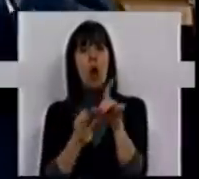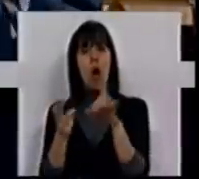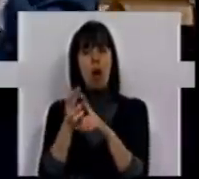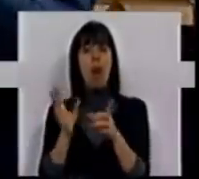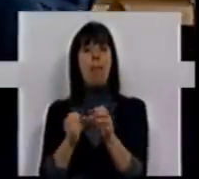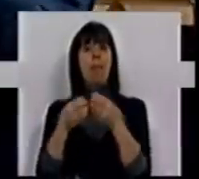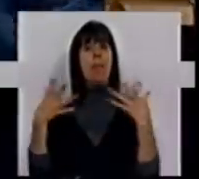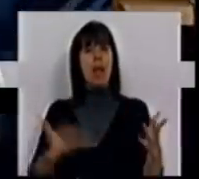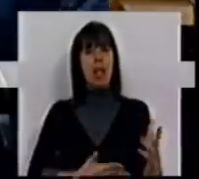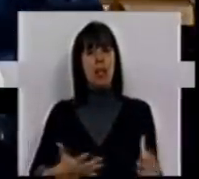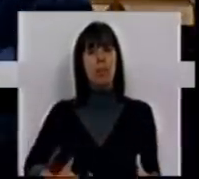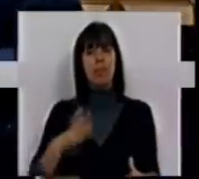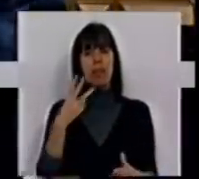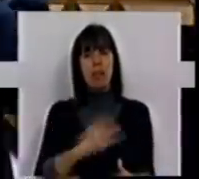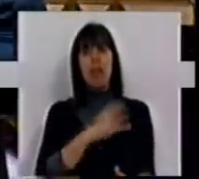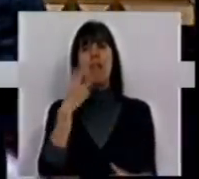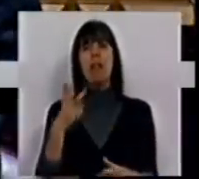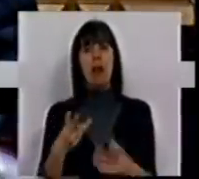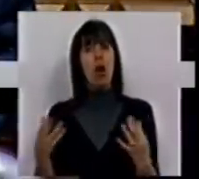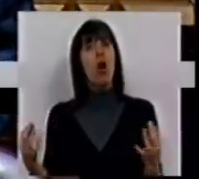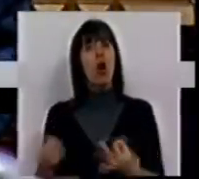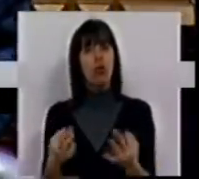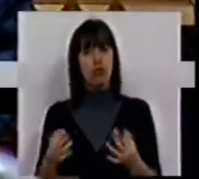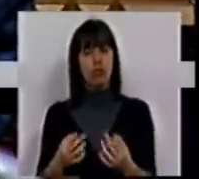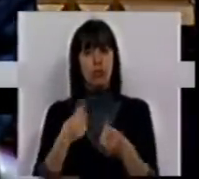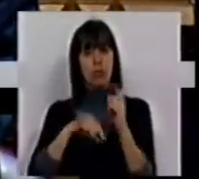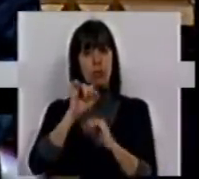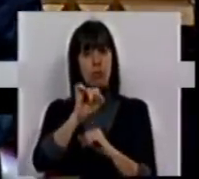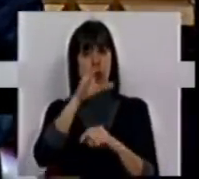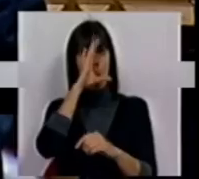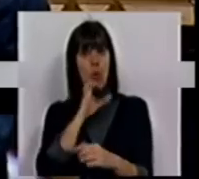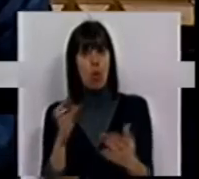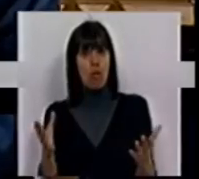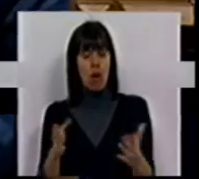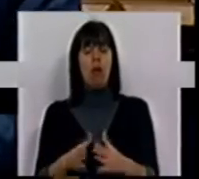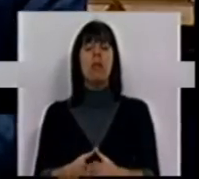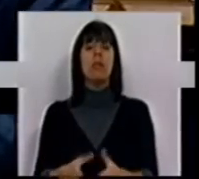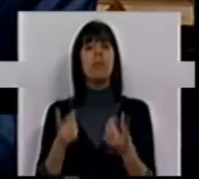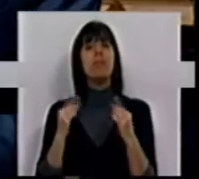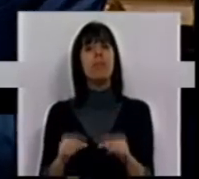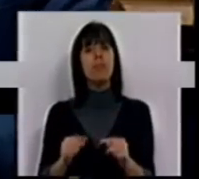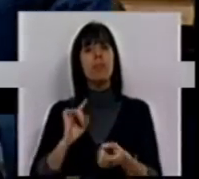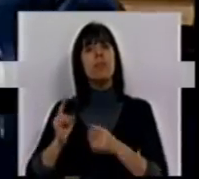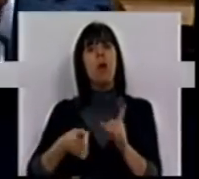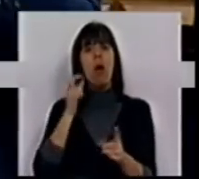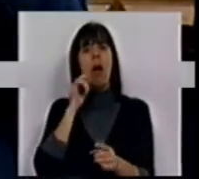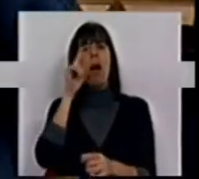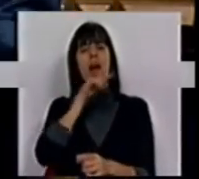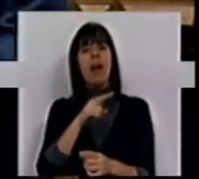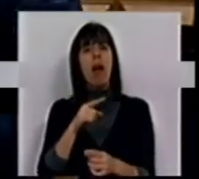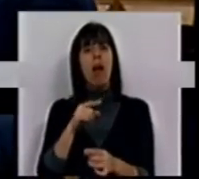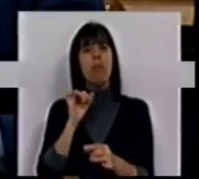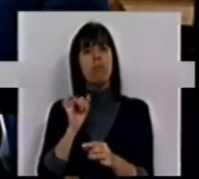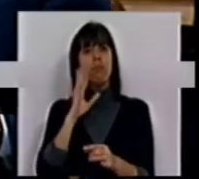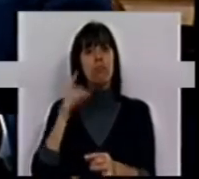aumento do desemprego nestes 3 anos que existiu com o seu governo. Falamos daqueles que viram